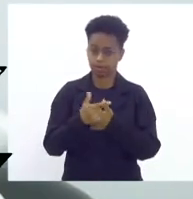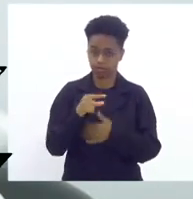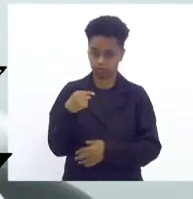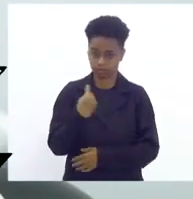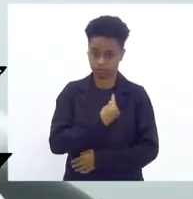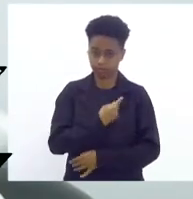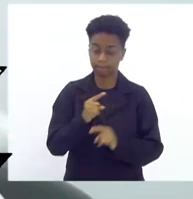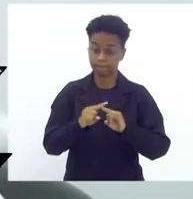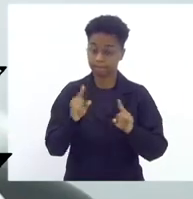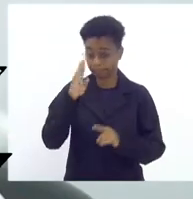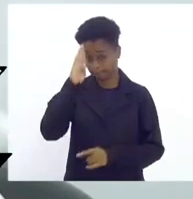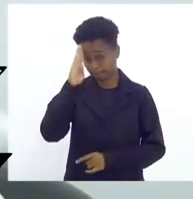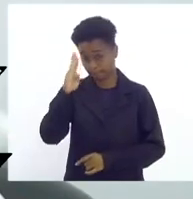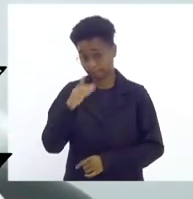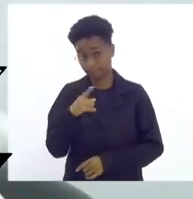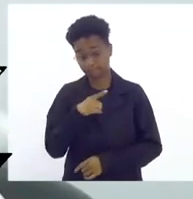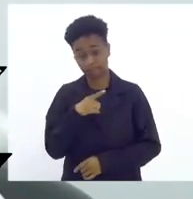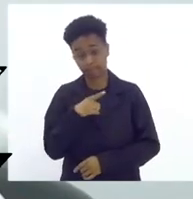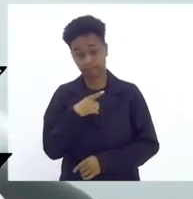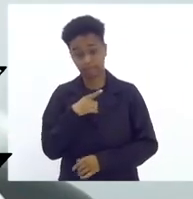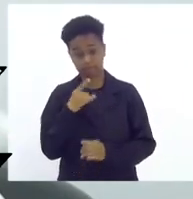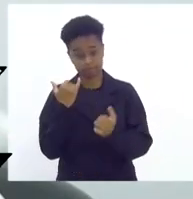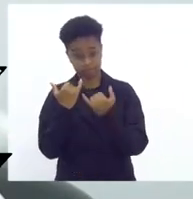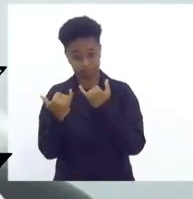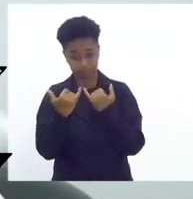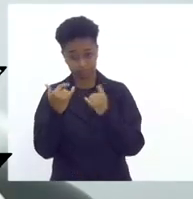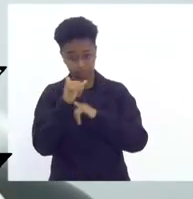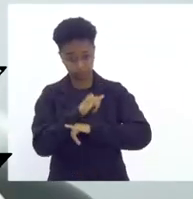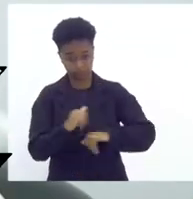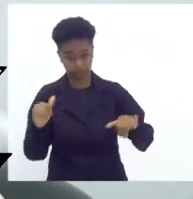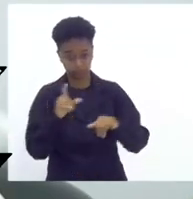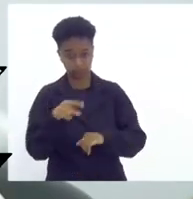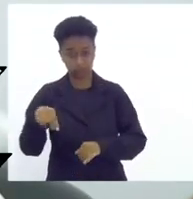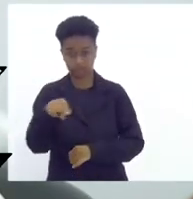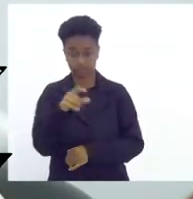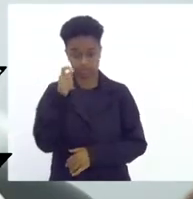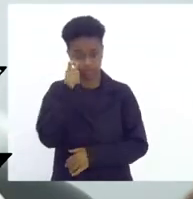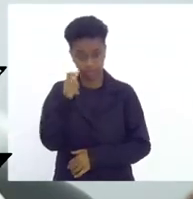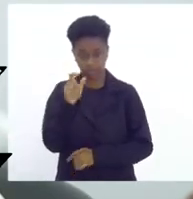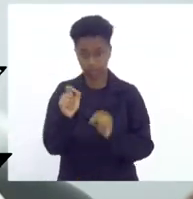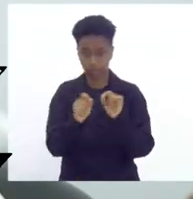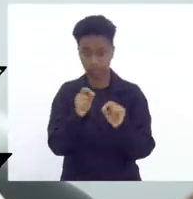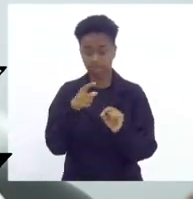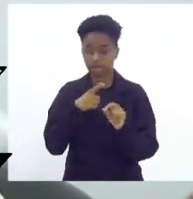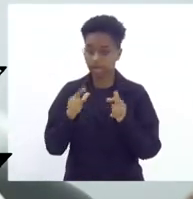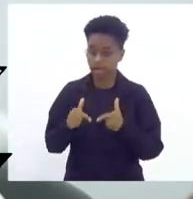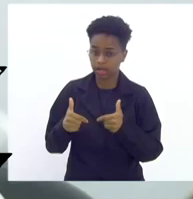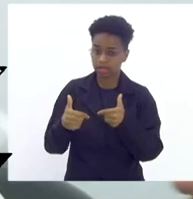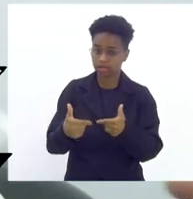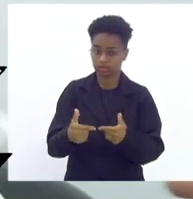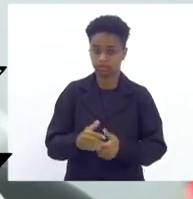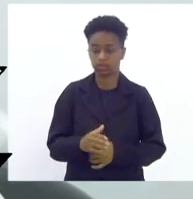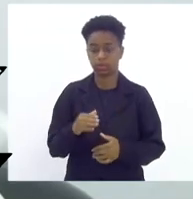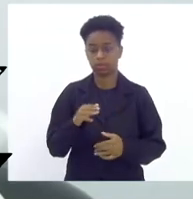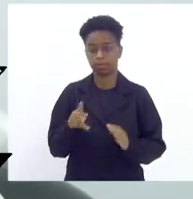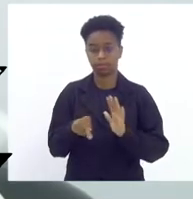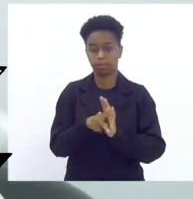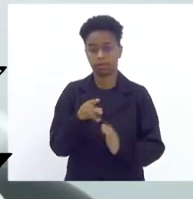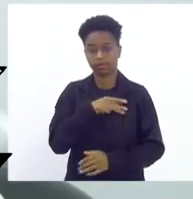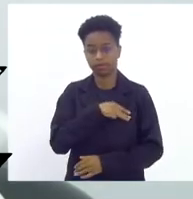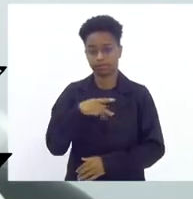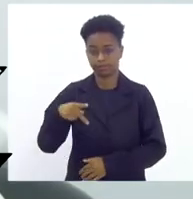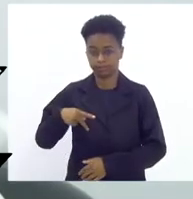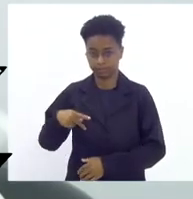especificamente tem uma notícia que eu queria dar para vocês que é muito interessante quer dizer de uma atuação proativa que o ministério público tá fazendo agora também